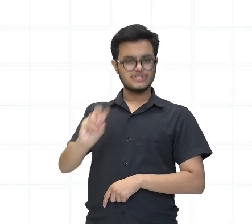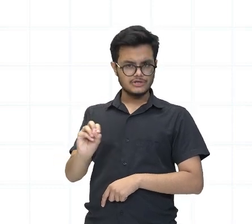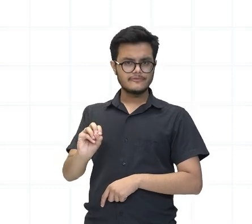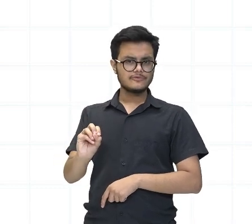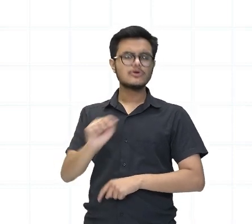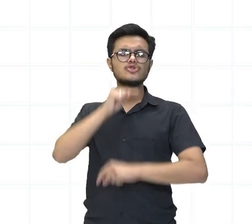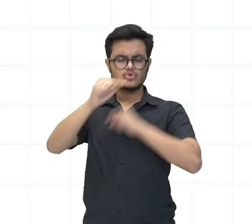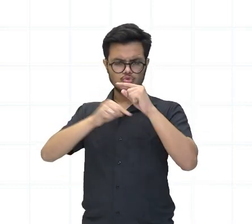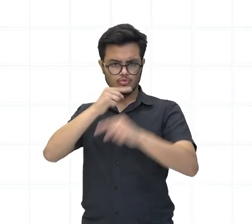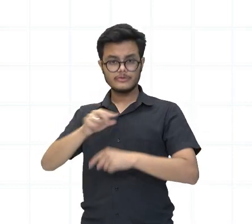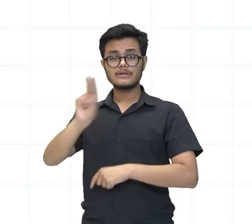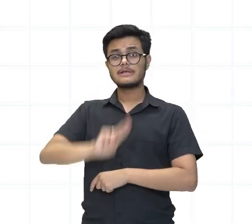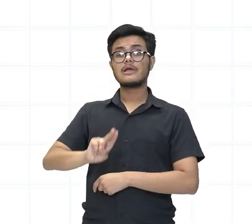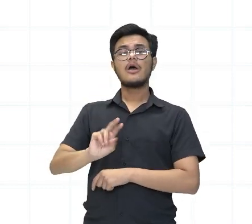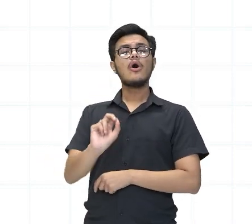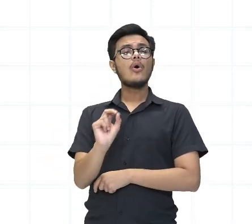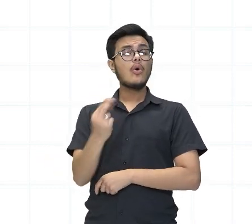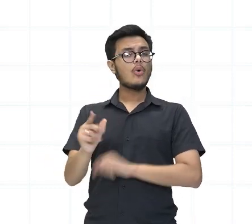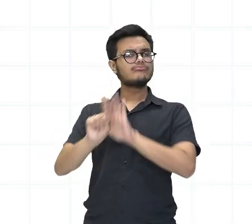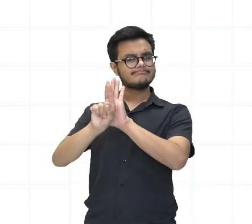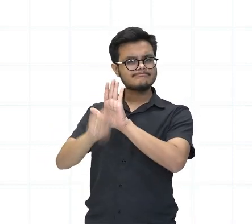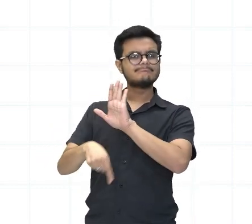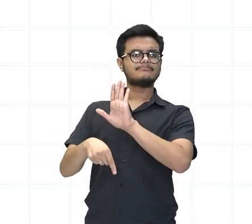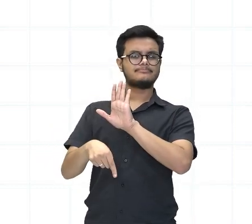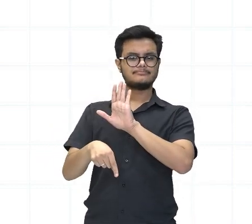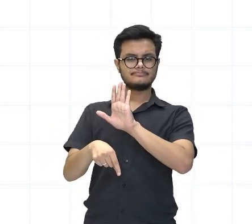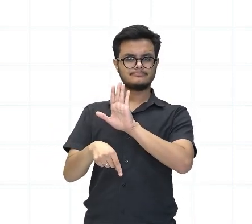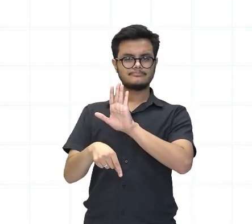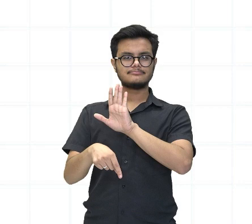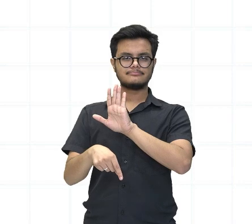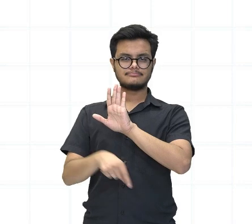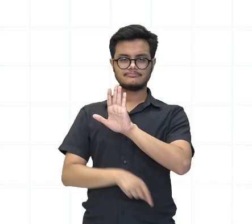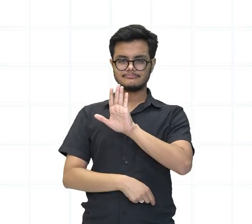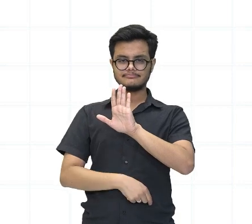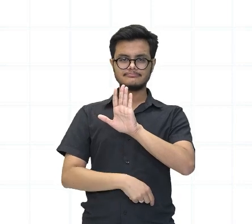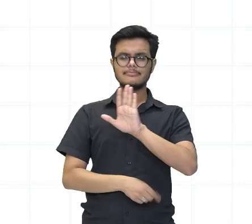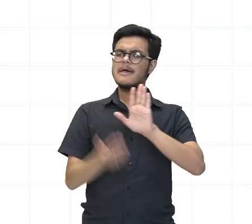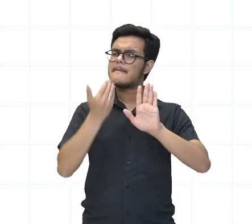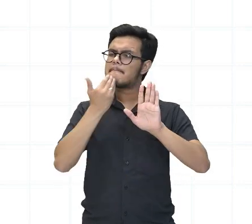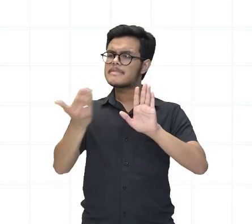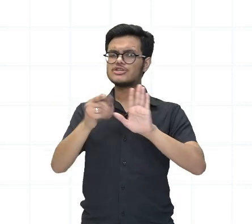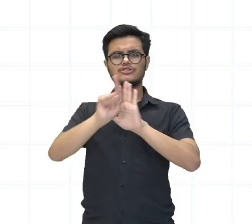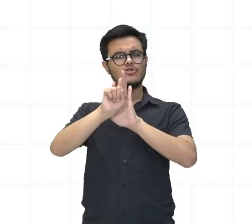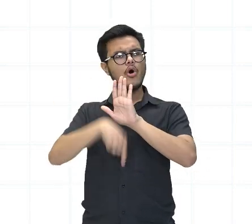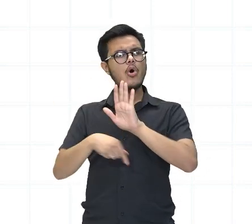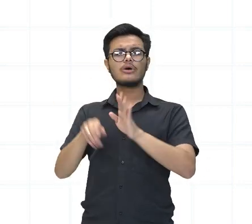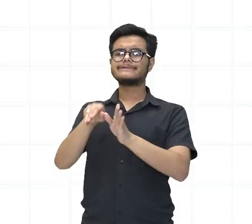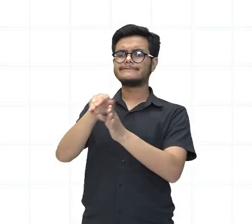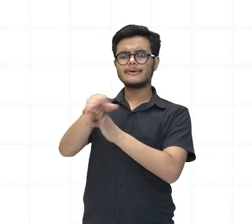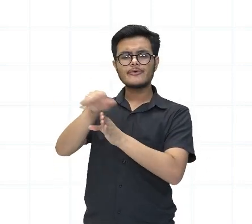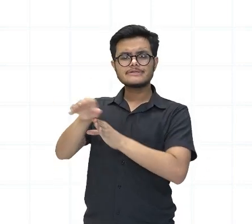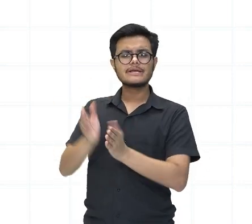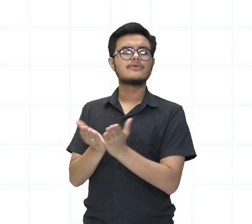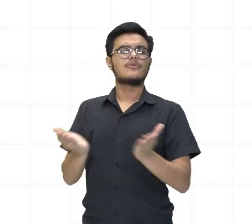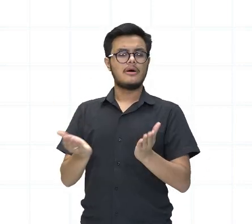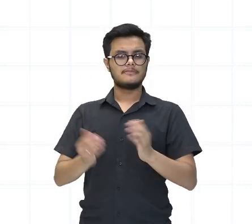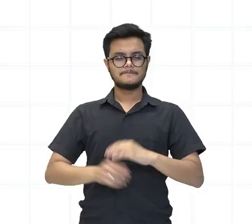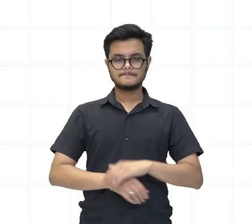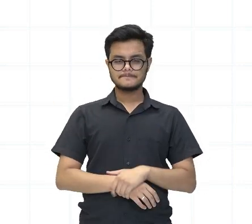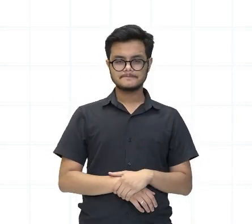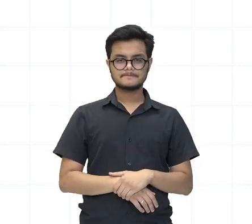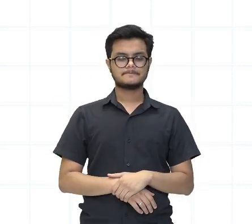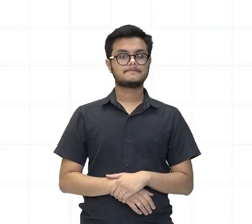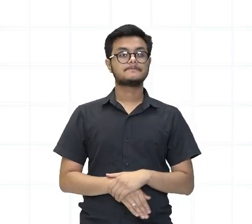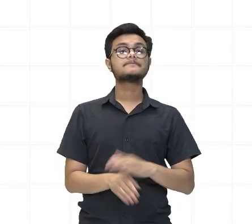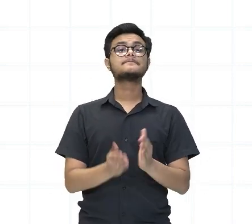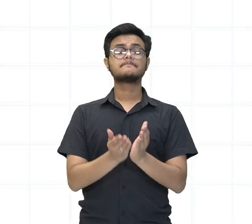que se utiliza para ordens, pedidos, não é? Conselhos. E quando eu falo